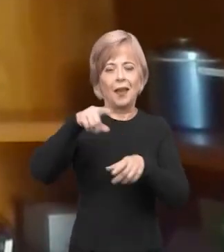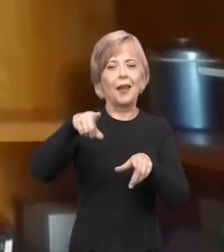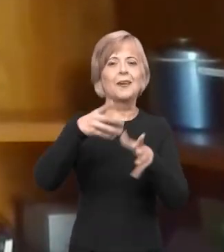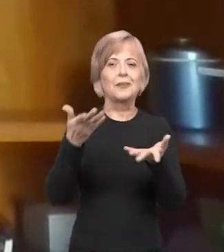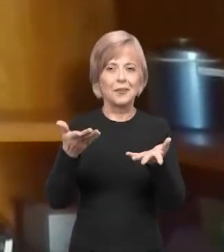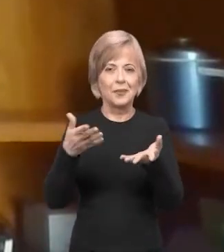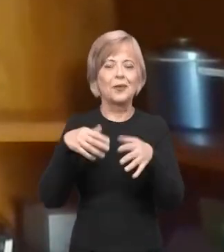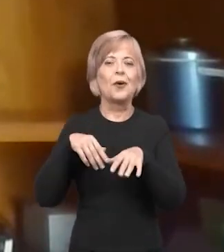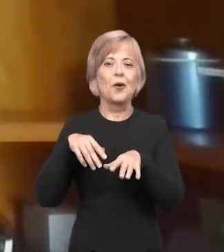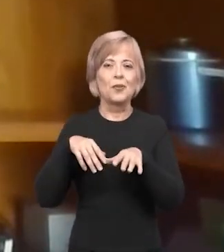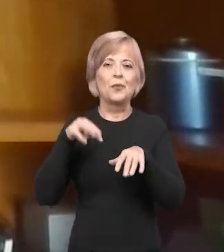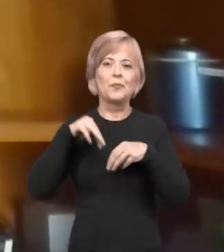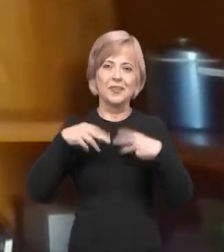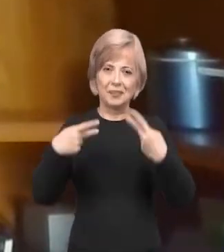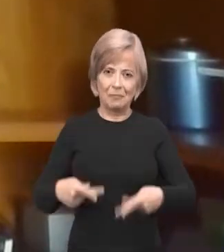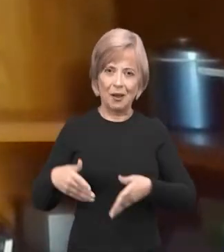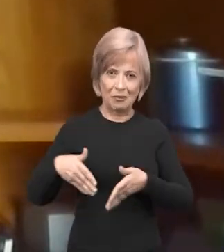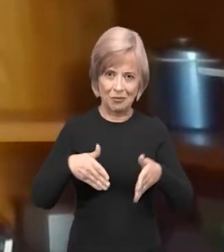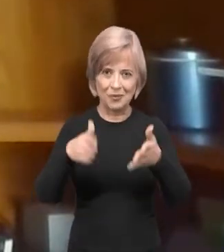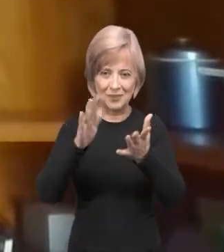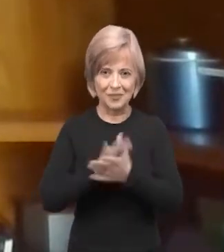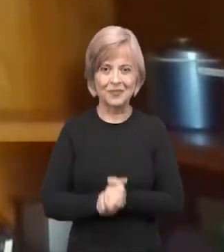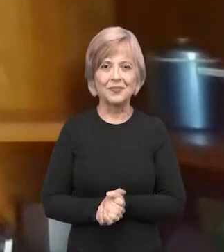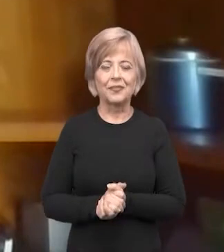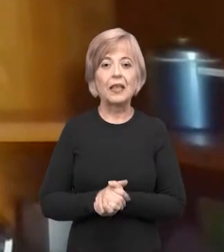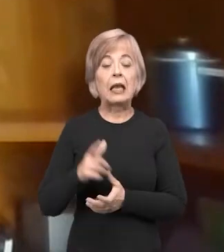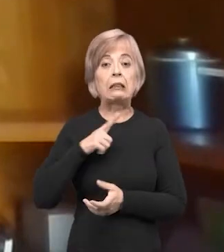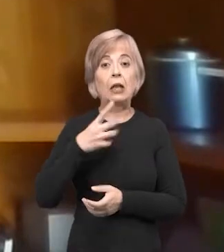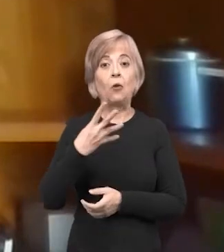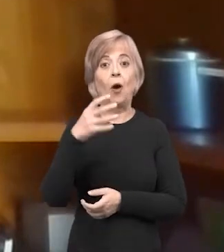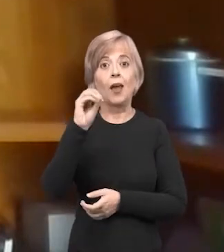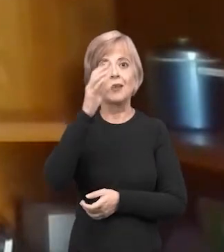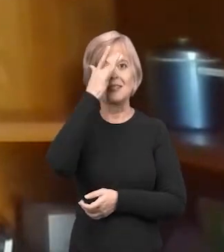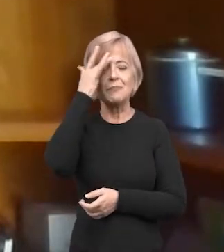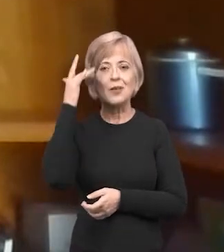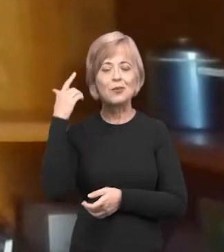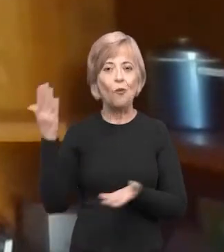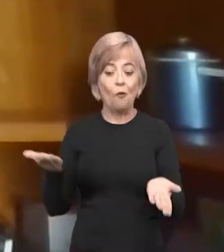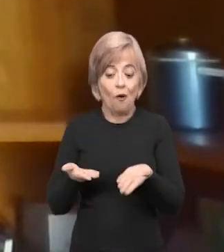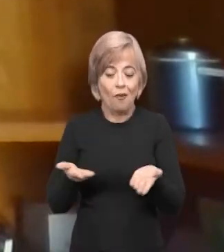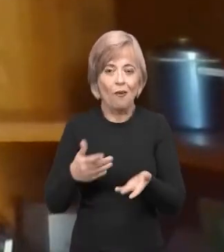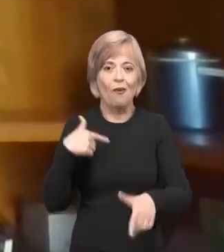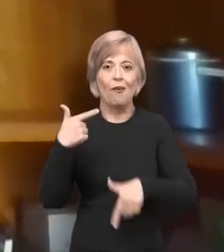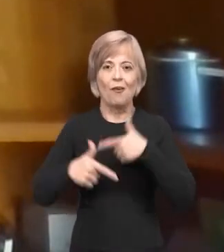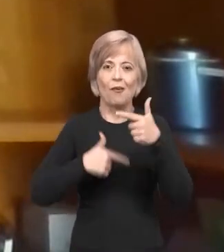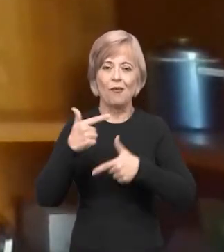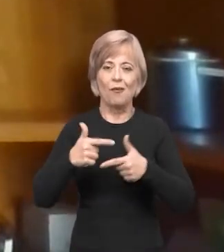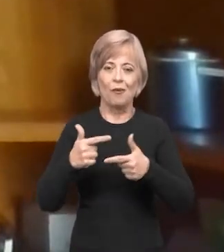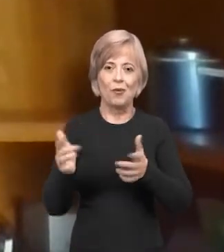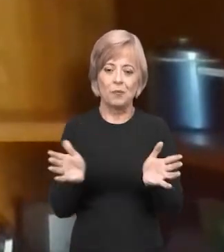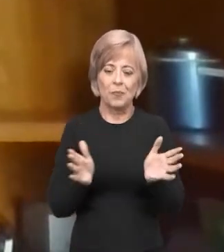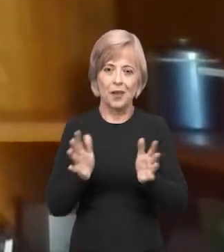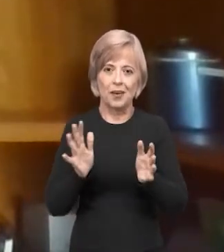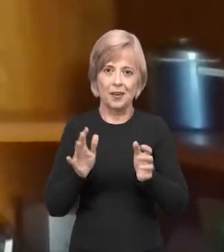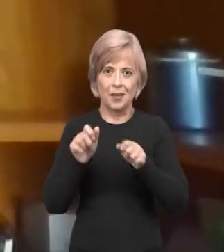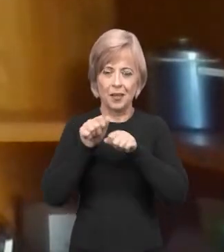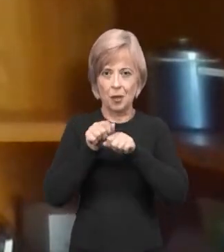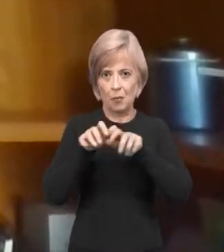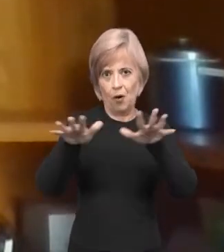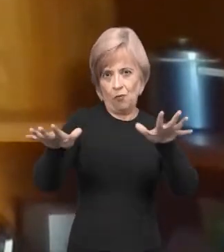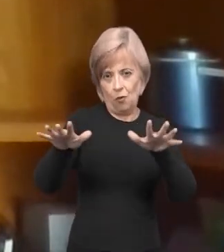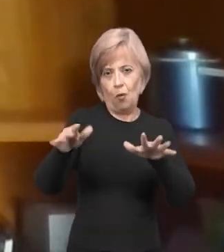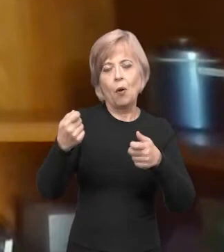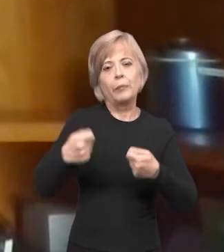Público. Estamos muito felizes com o projeto, já temos 40 pessoas atualmente agora, né, durante a pandemia tiveram